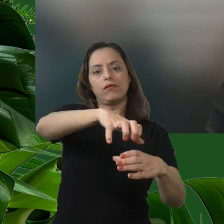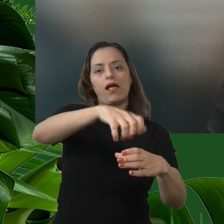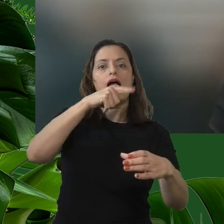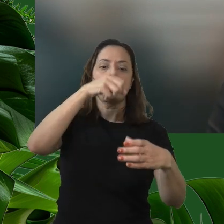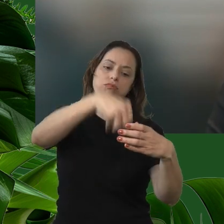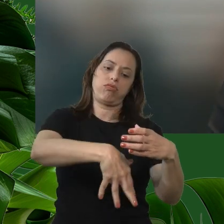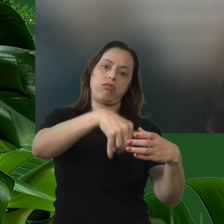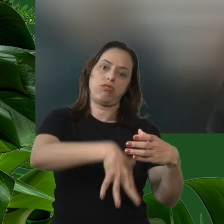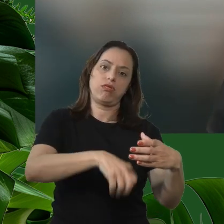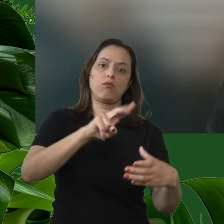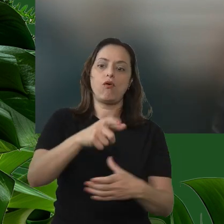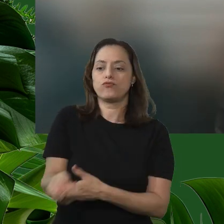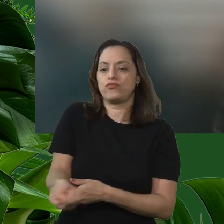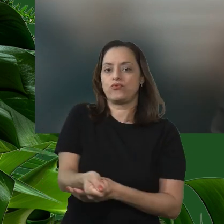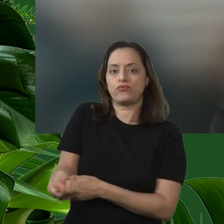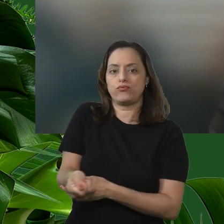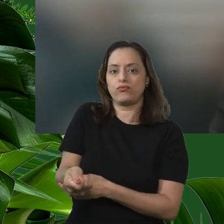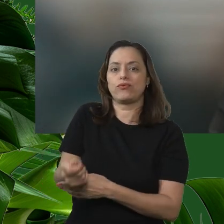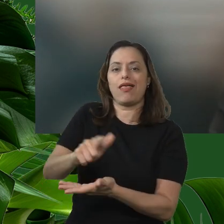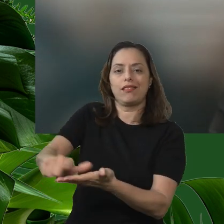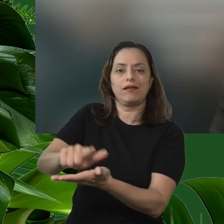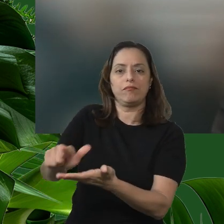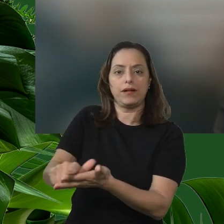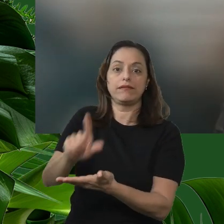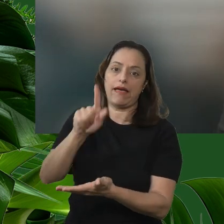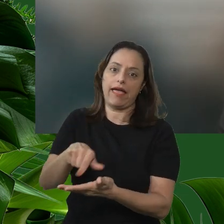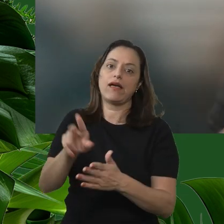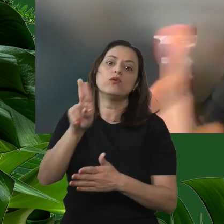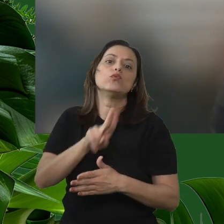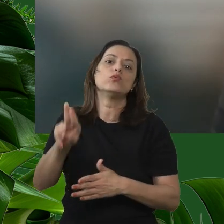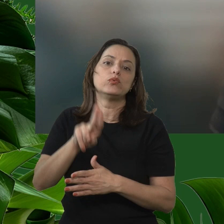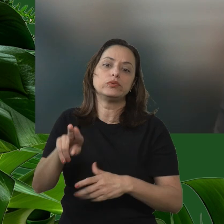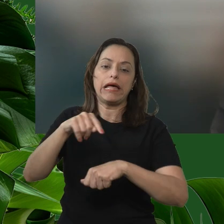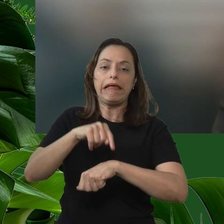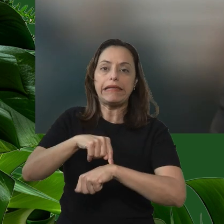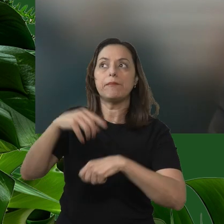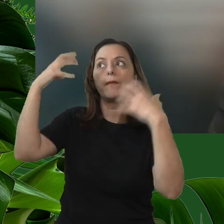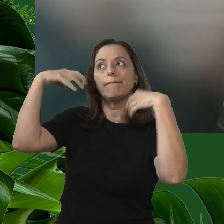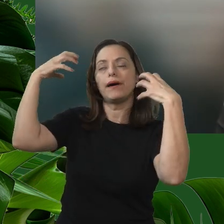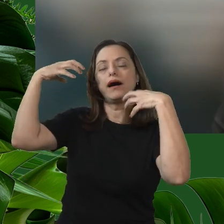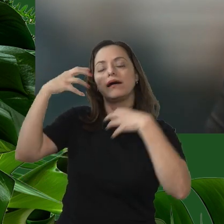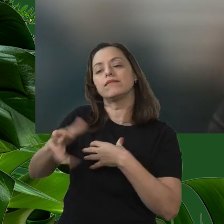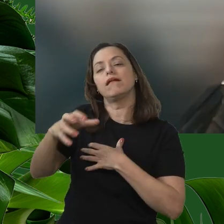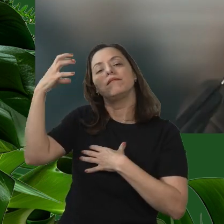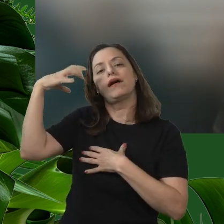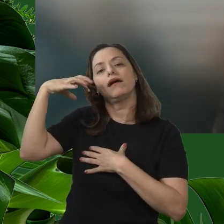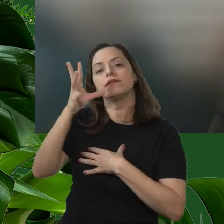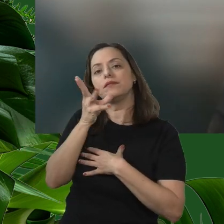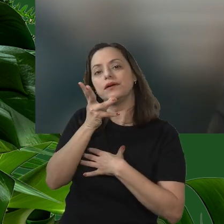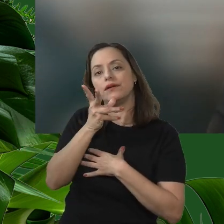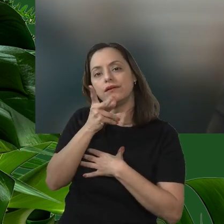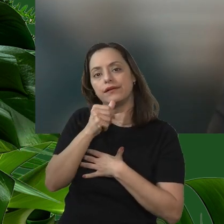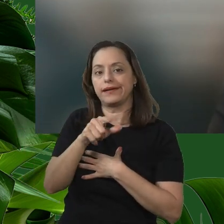aberta, da mangueira que está lavando a calçada, que são as formas clássicas, né? O tempo de banho, que é importante, claro que deve